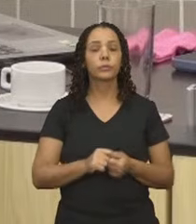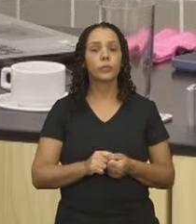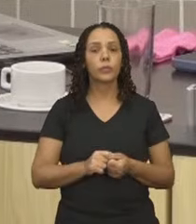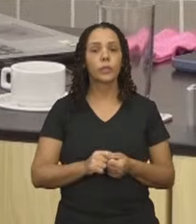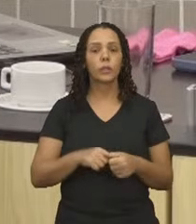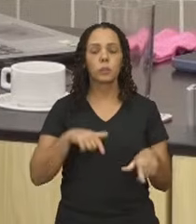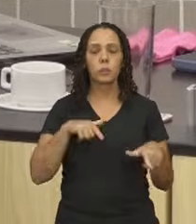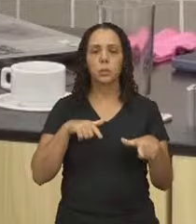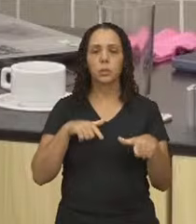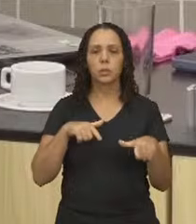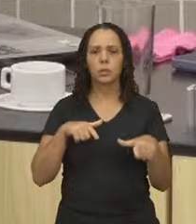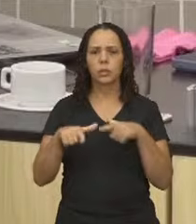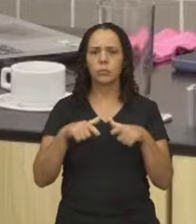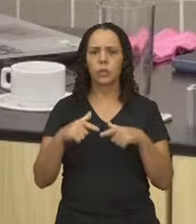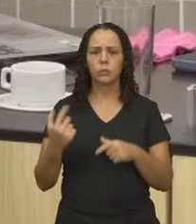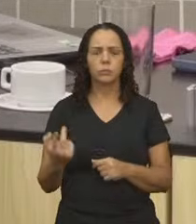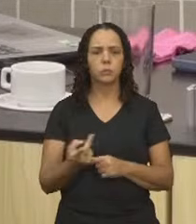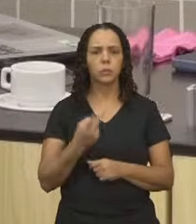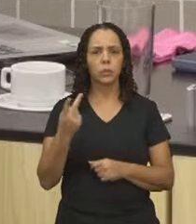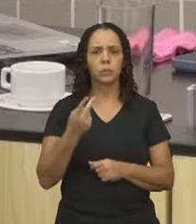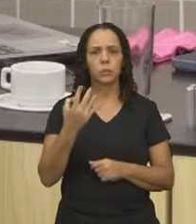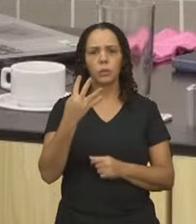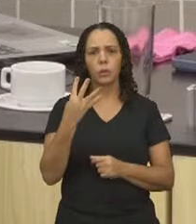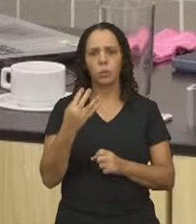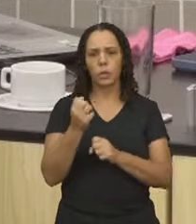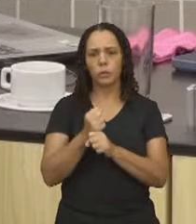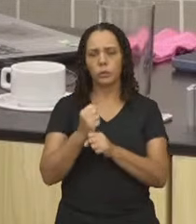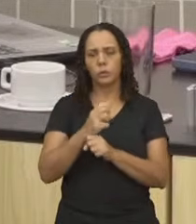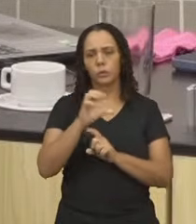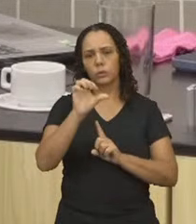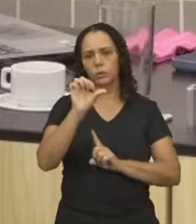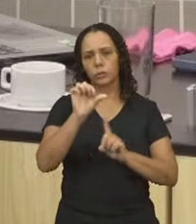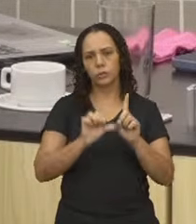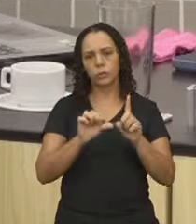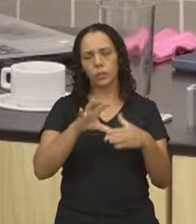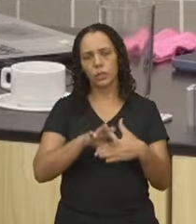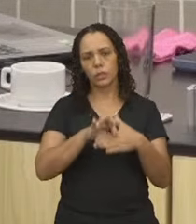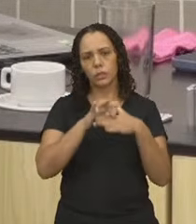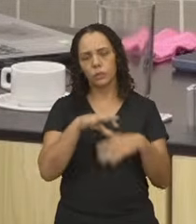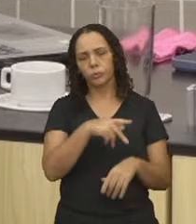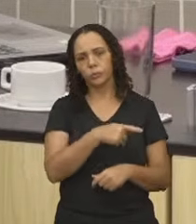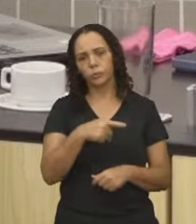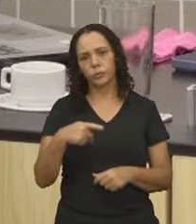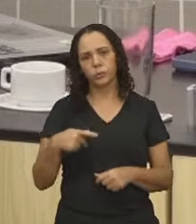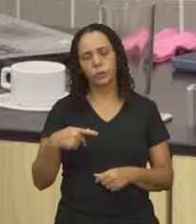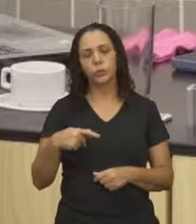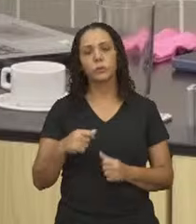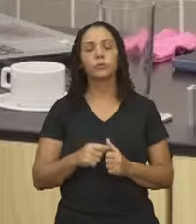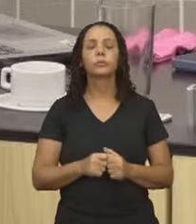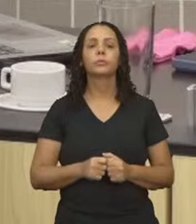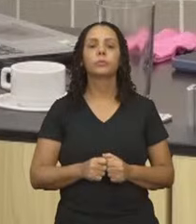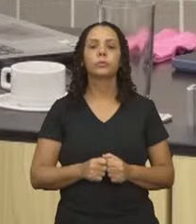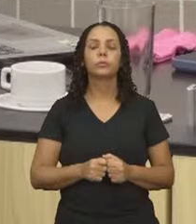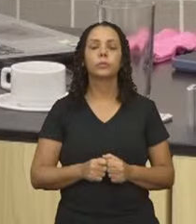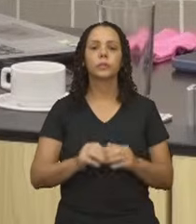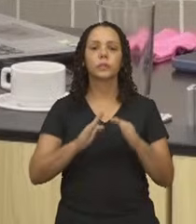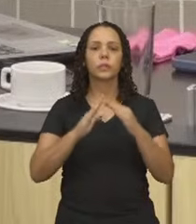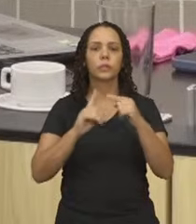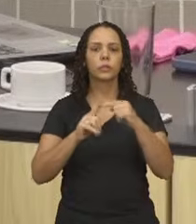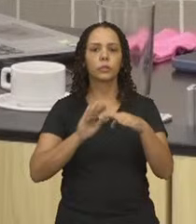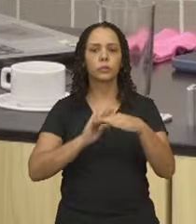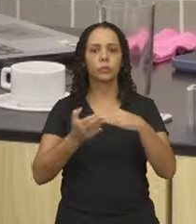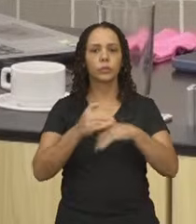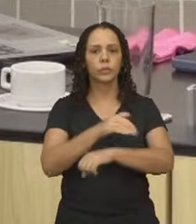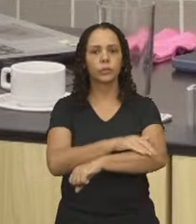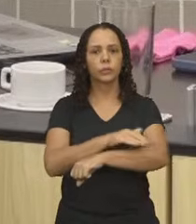serviços prestados ao longo dos 4 anos e 9 meses de liderança pastoral na congregação da Assembleia